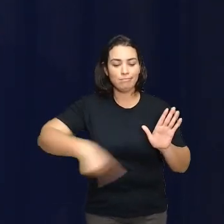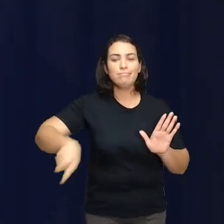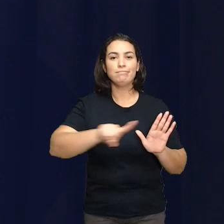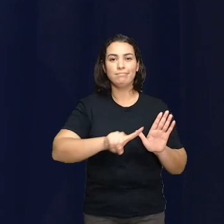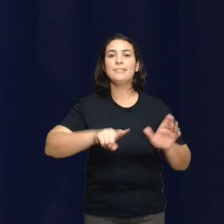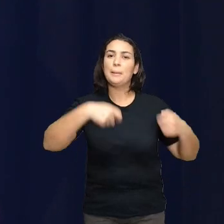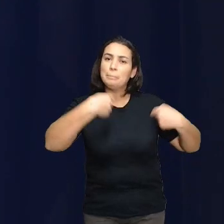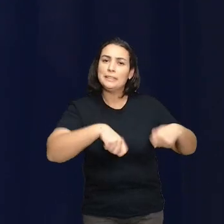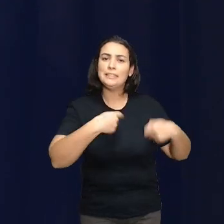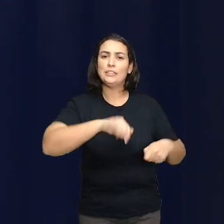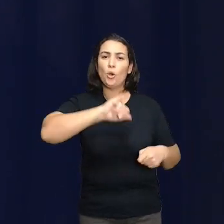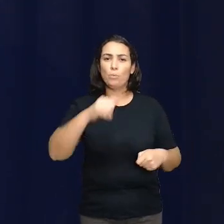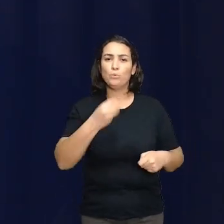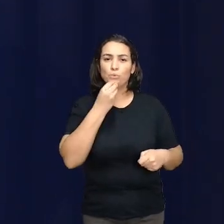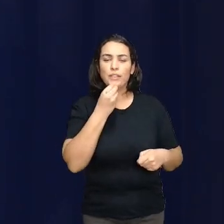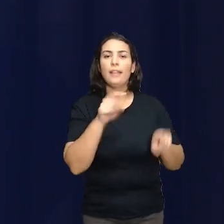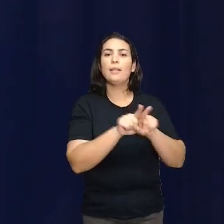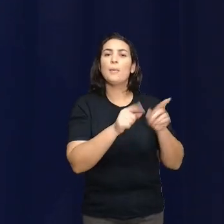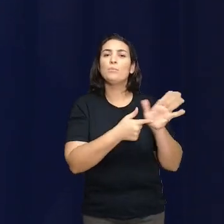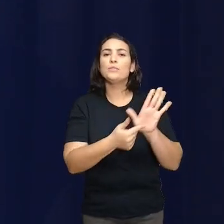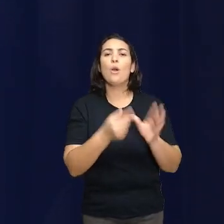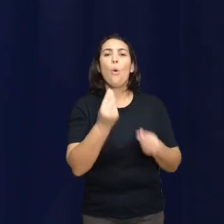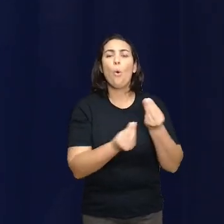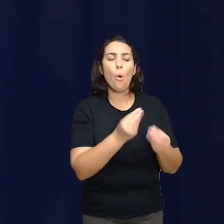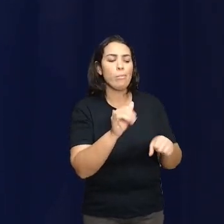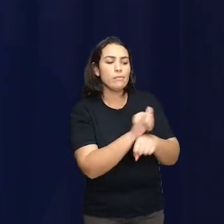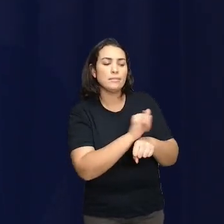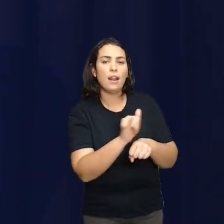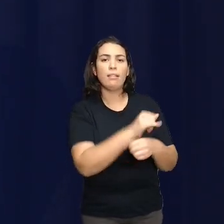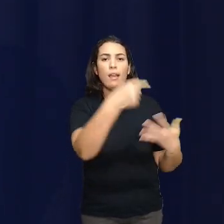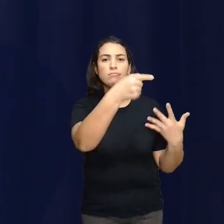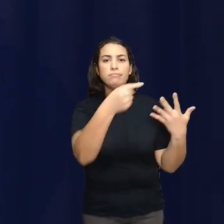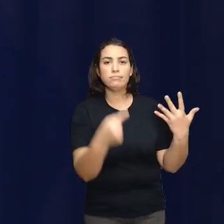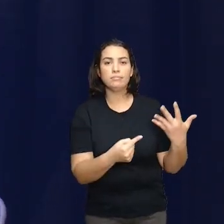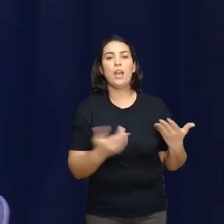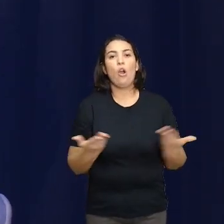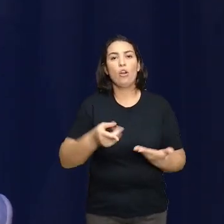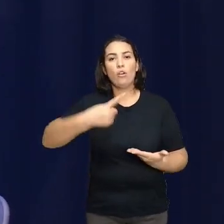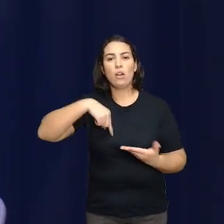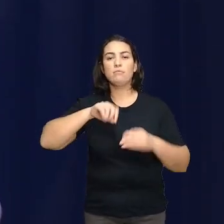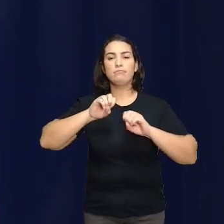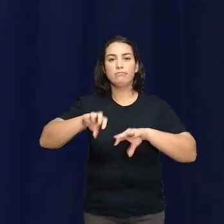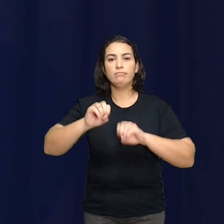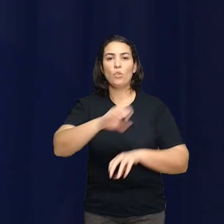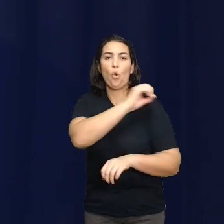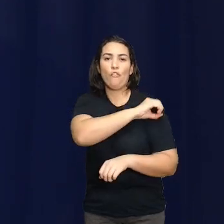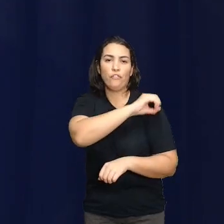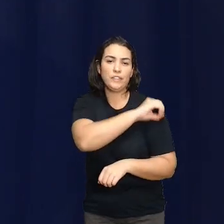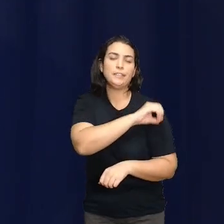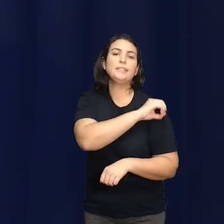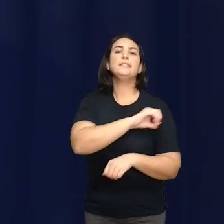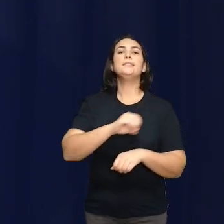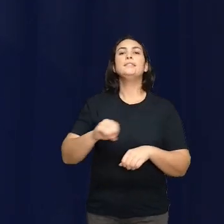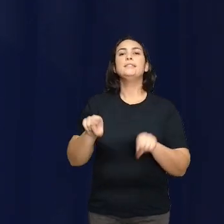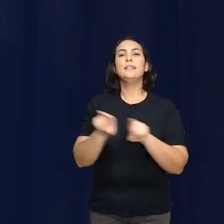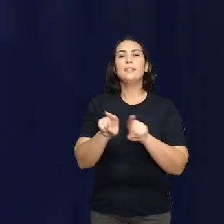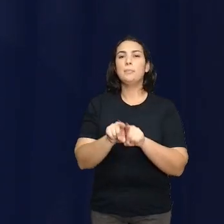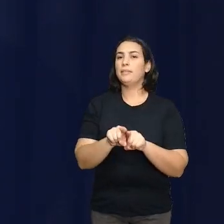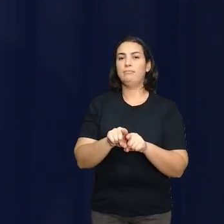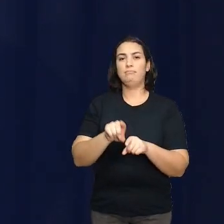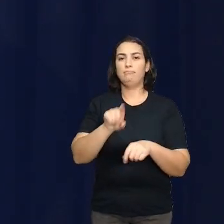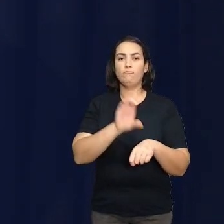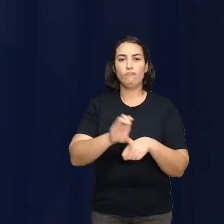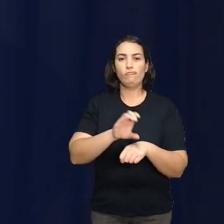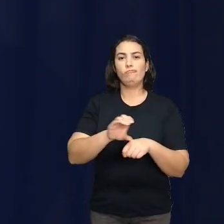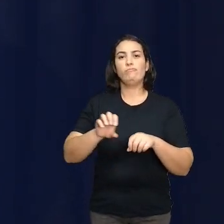oportunidade, quais são essas ferramentas, sabe? Ou seja, a gente está ali dando uma oficina de realidade virtual, a gente está falando sobre essas realidades aumentadas, a gente está